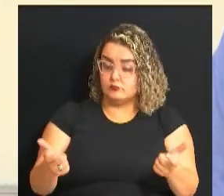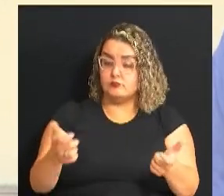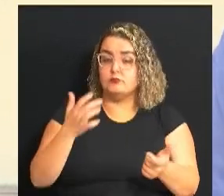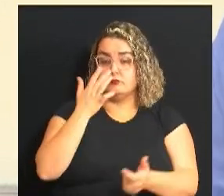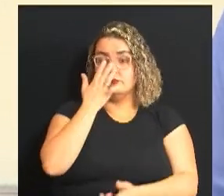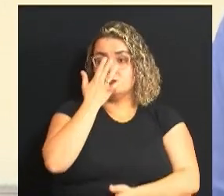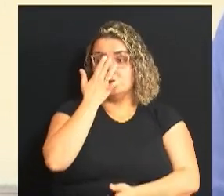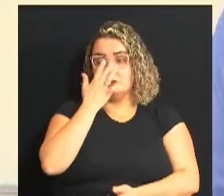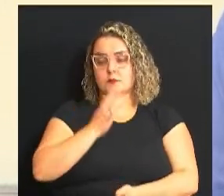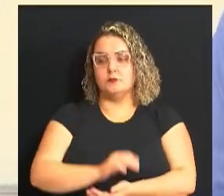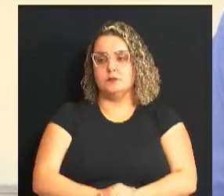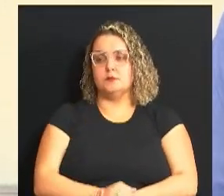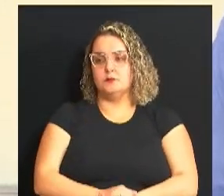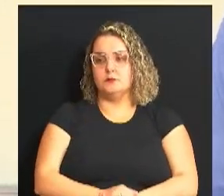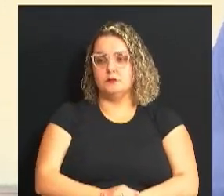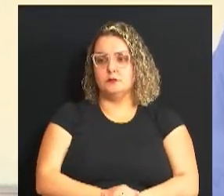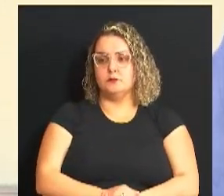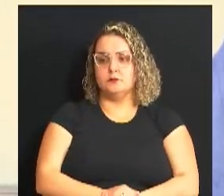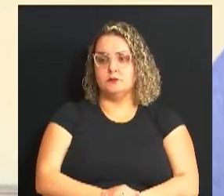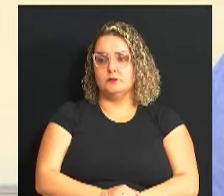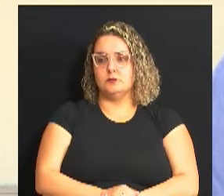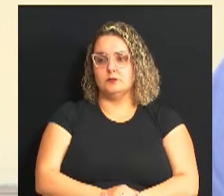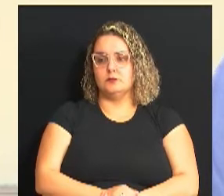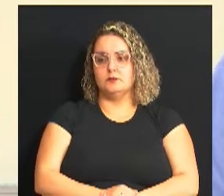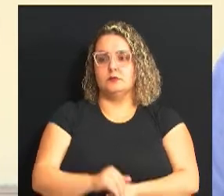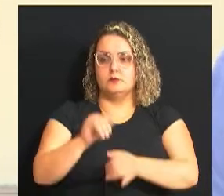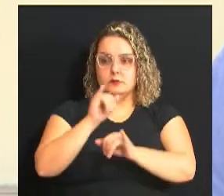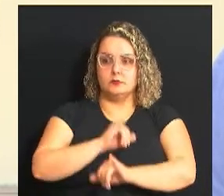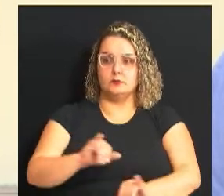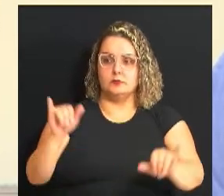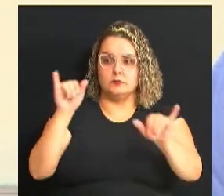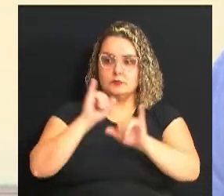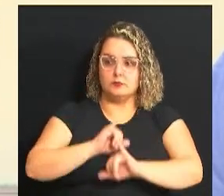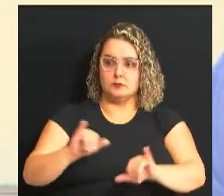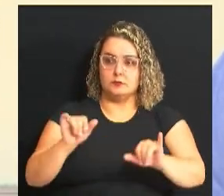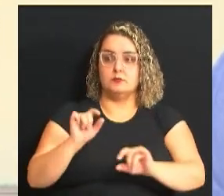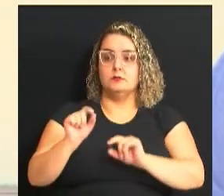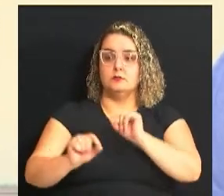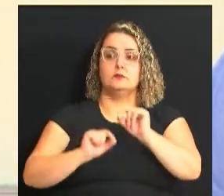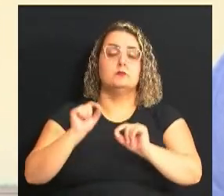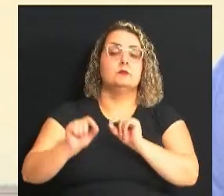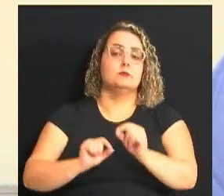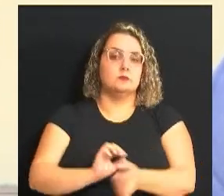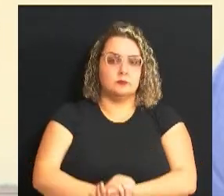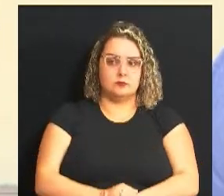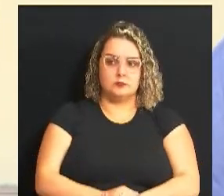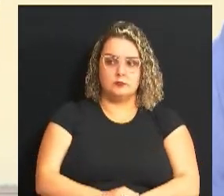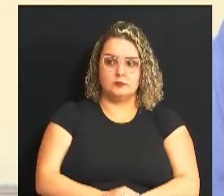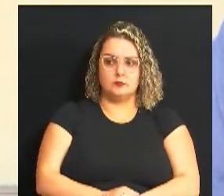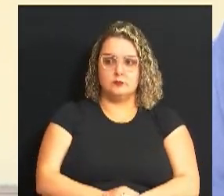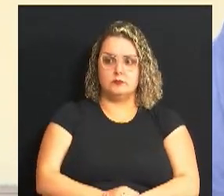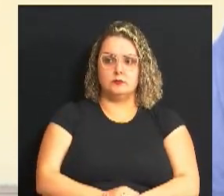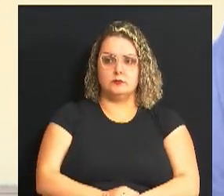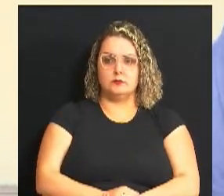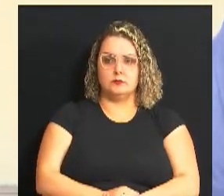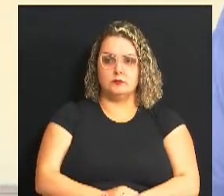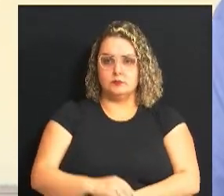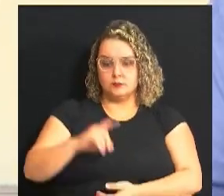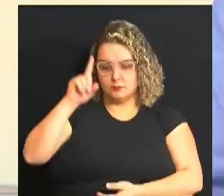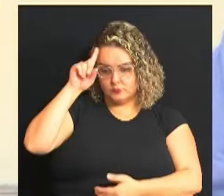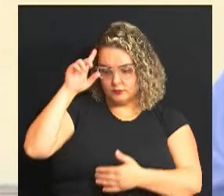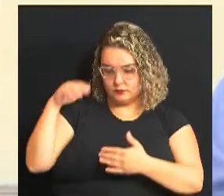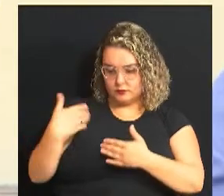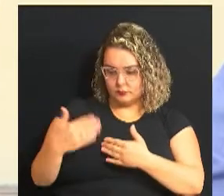E eu trago aí uma notícia auspiciareira, que é o seguinte: dentro de alguns dias,